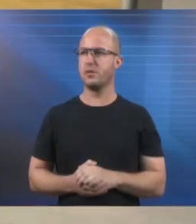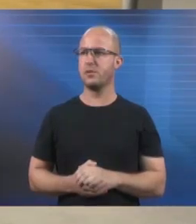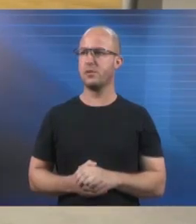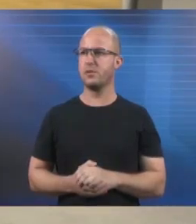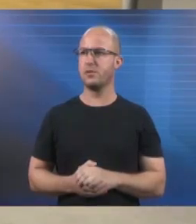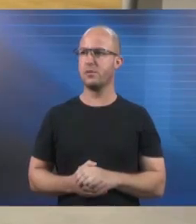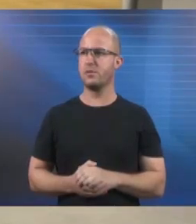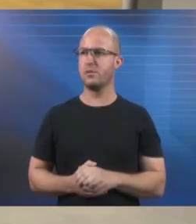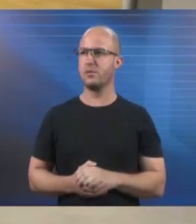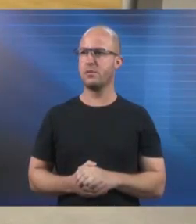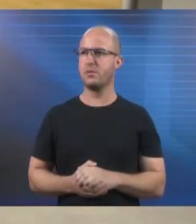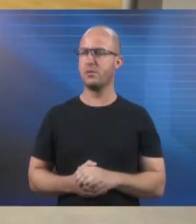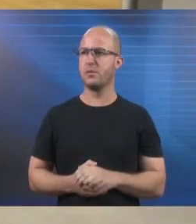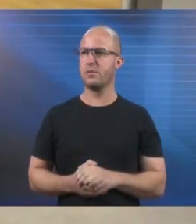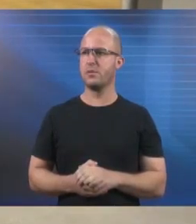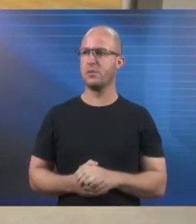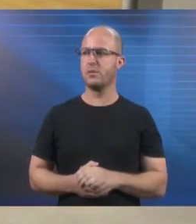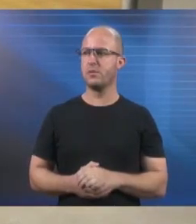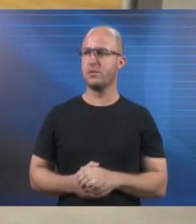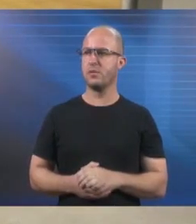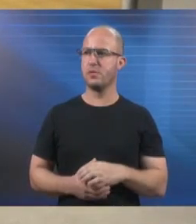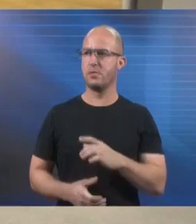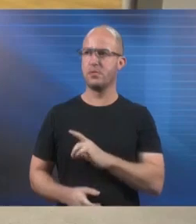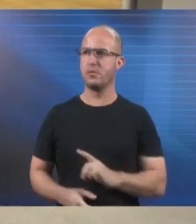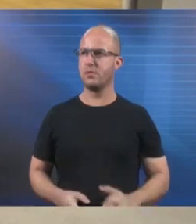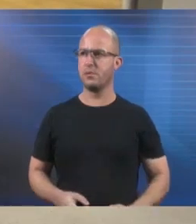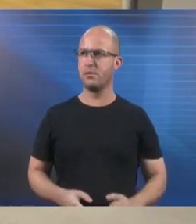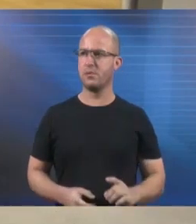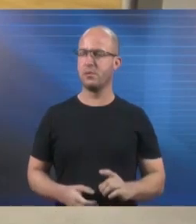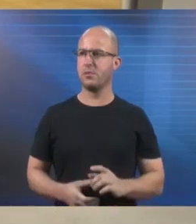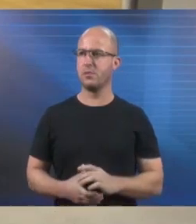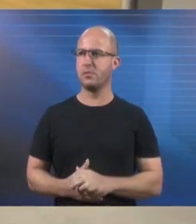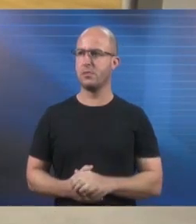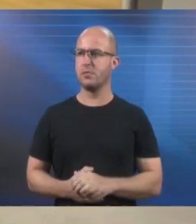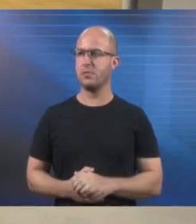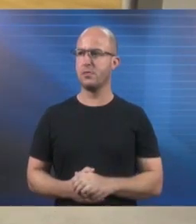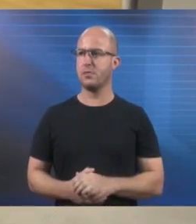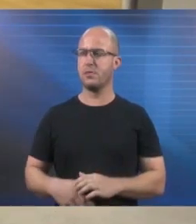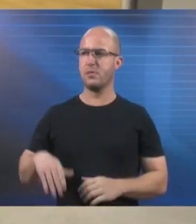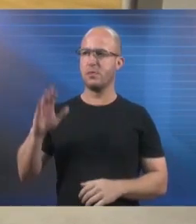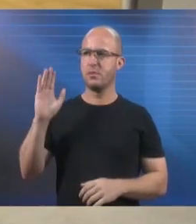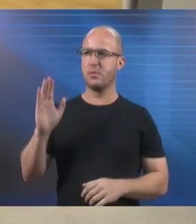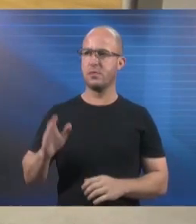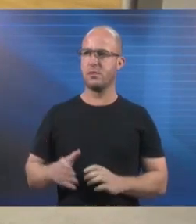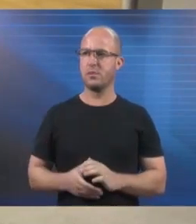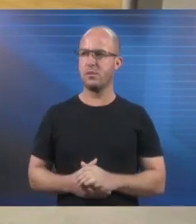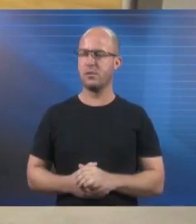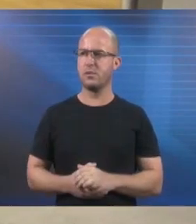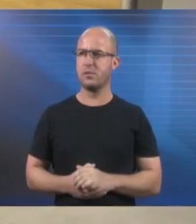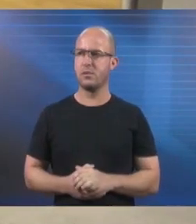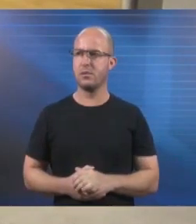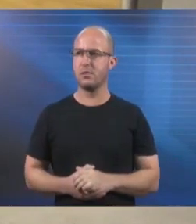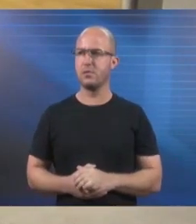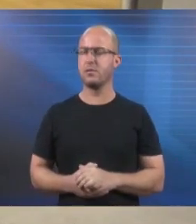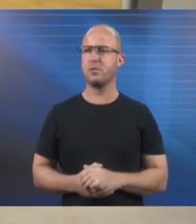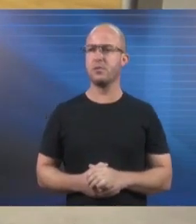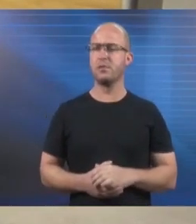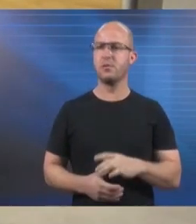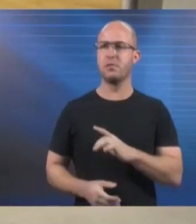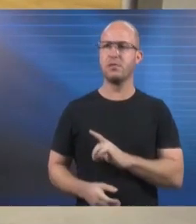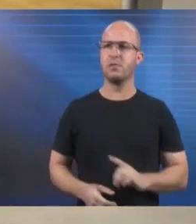presidente passo a palavra Deputado Corel Azevedo pela ordem senora Presidente o